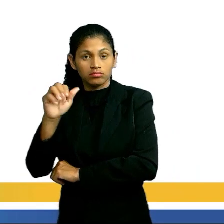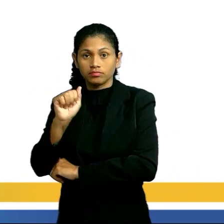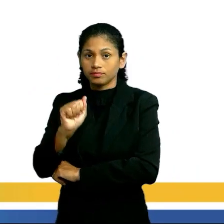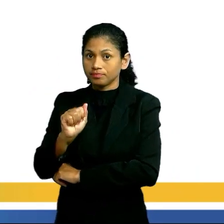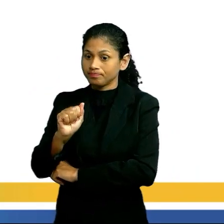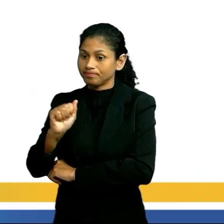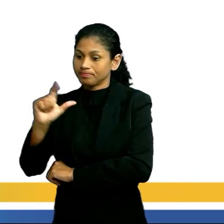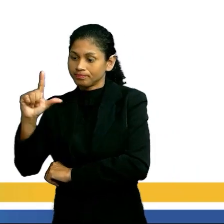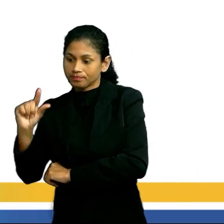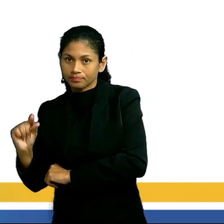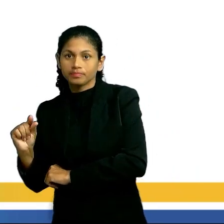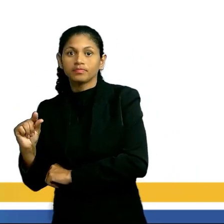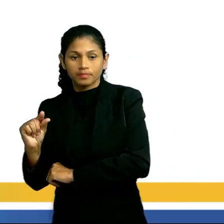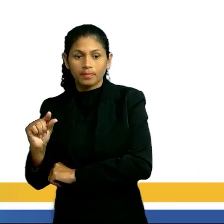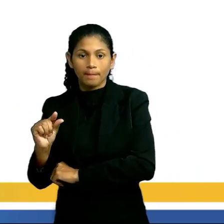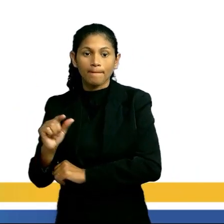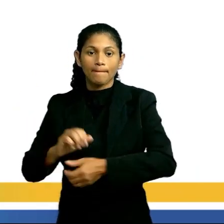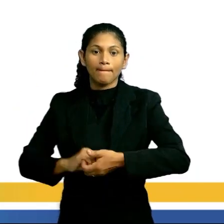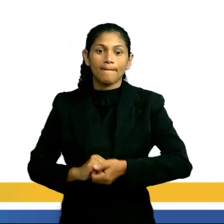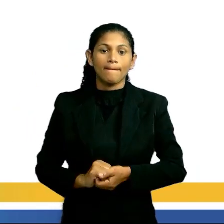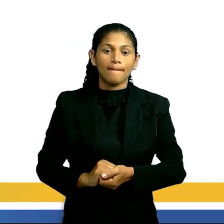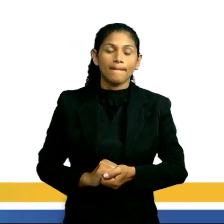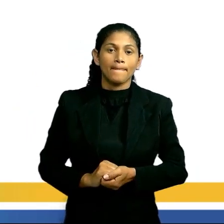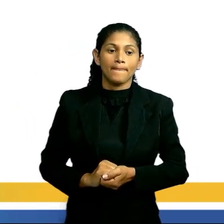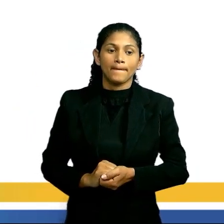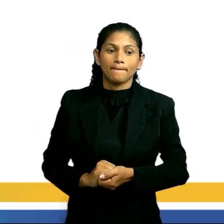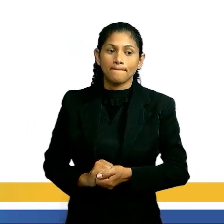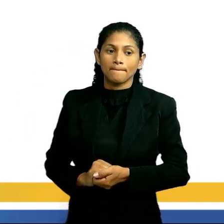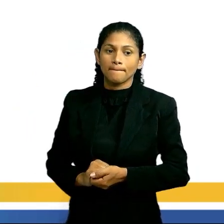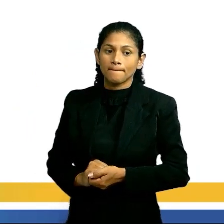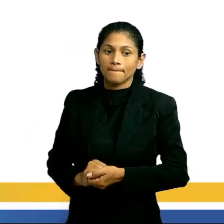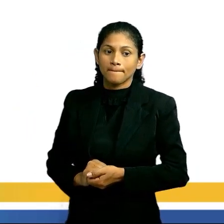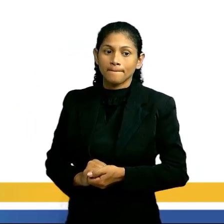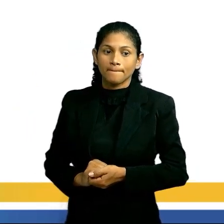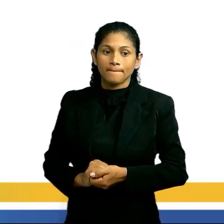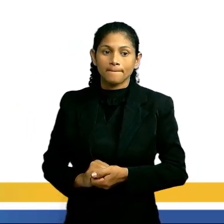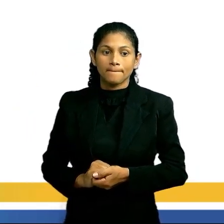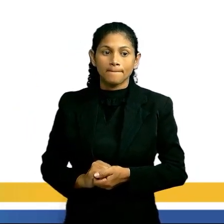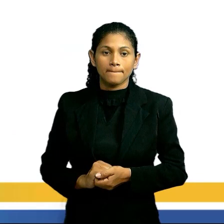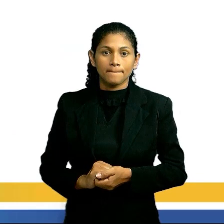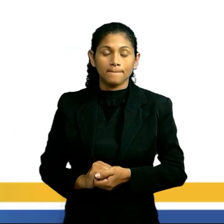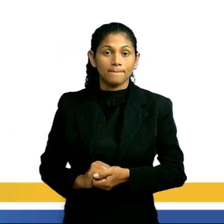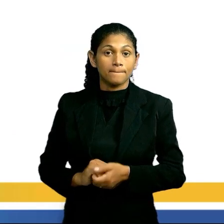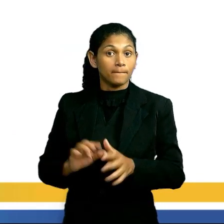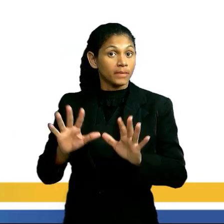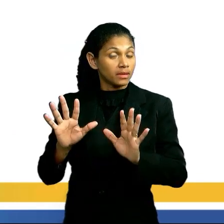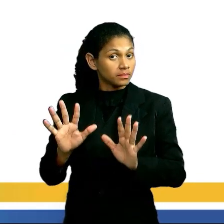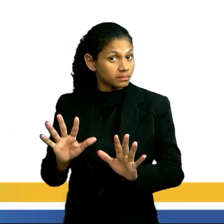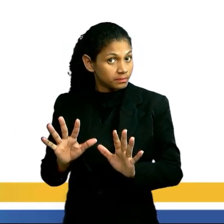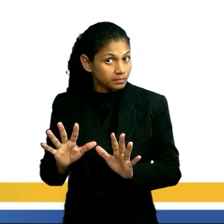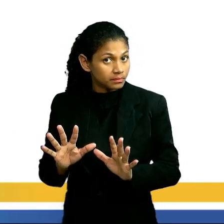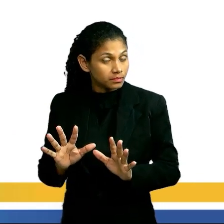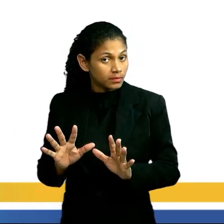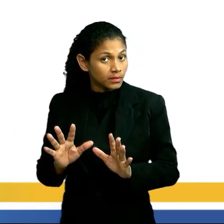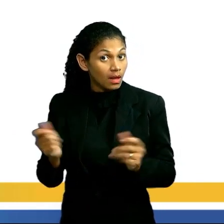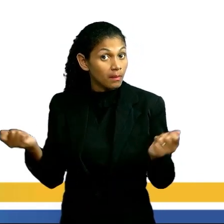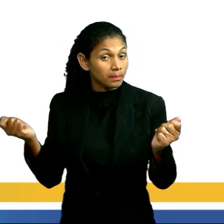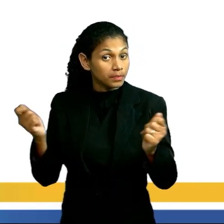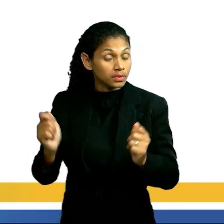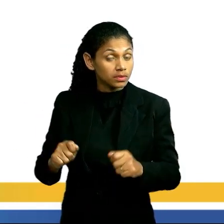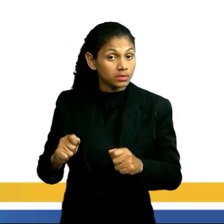proporção 1 para 2 para 1. Ok? Sendo assim, a probabilidade do